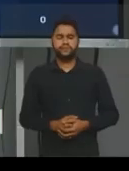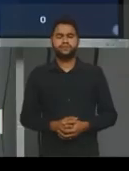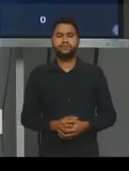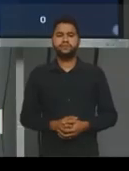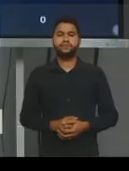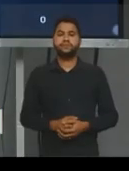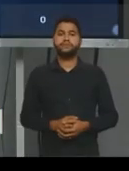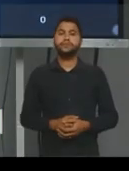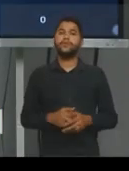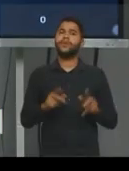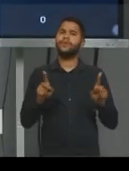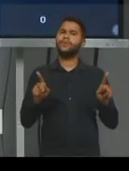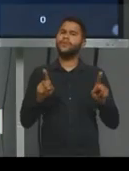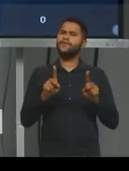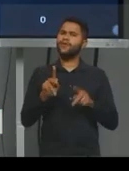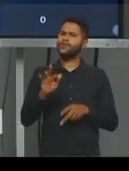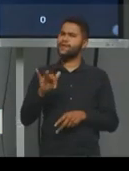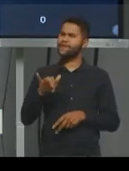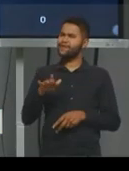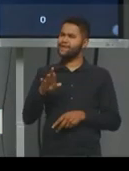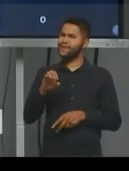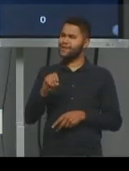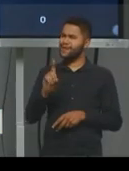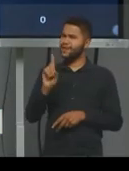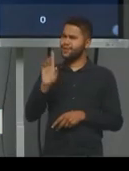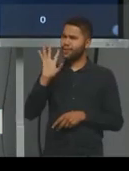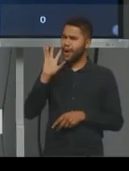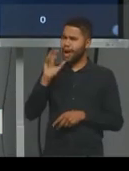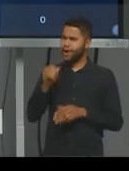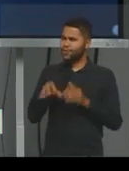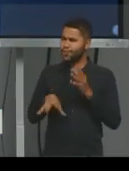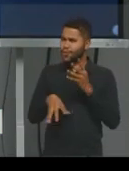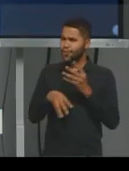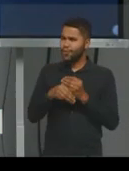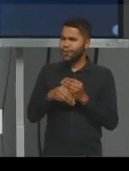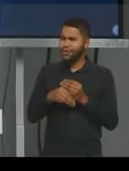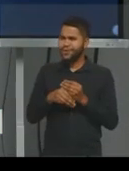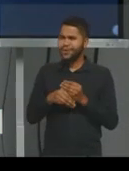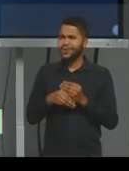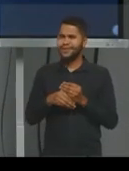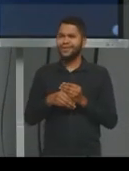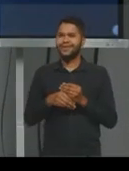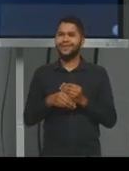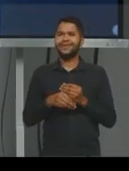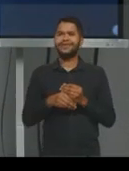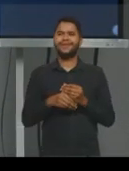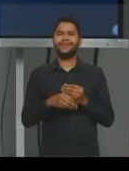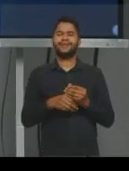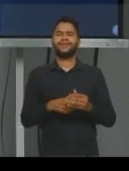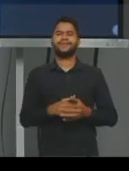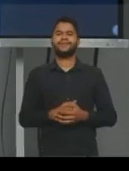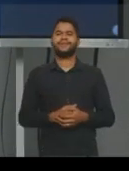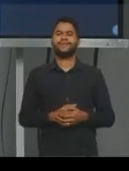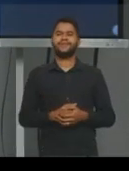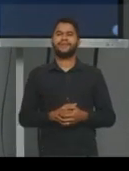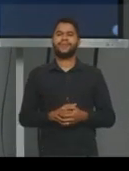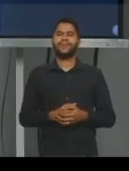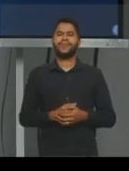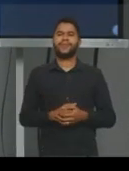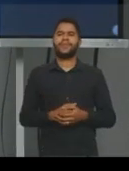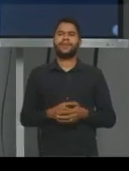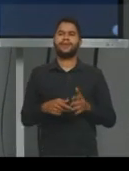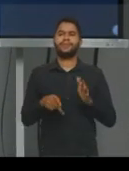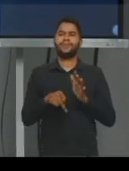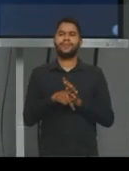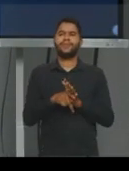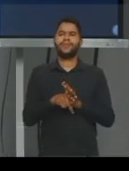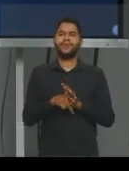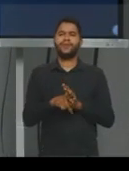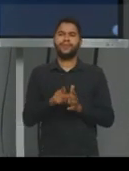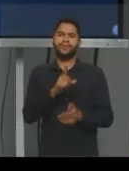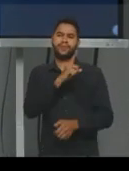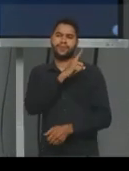Fernando estava pensando ali, acho que ele queria complementar alguma coisa. Vamos para a próxima. Nossa próxima dúvida é uma dúvida de 1º ano. O que